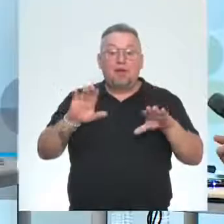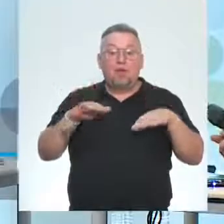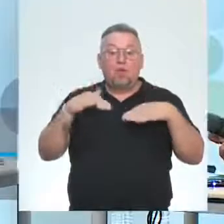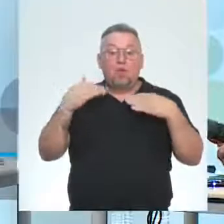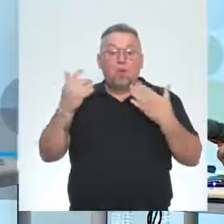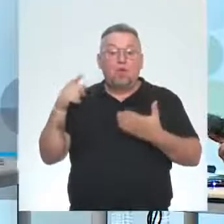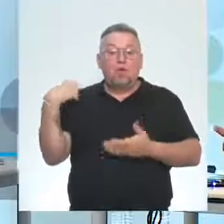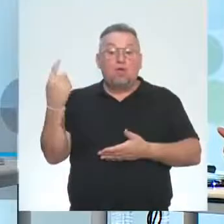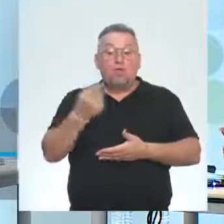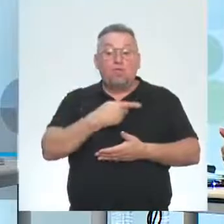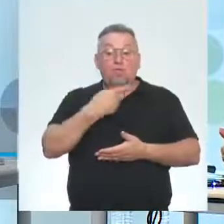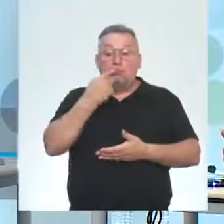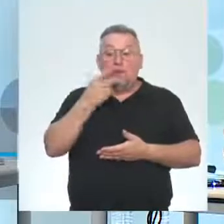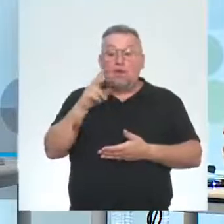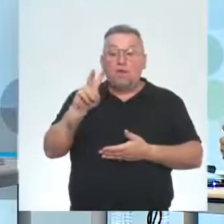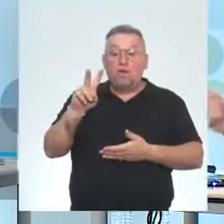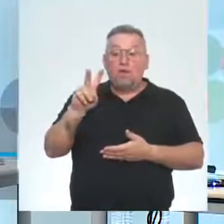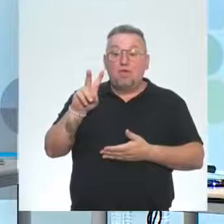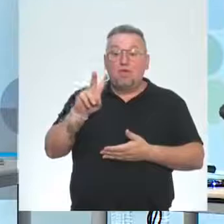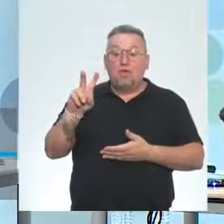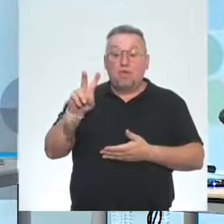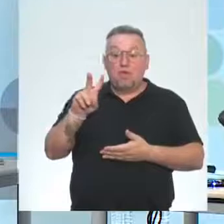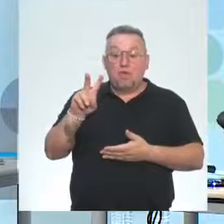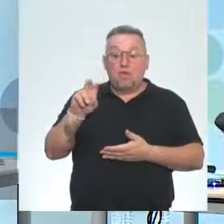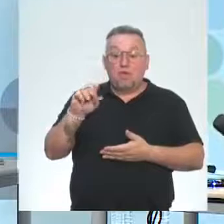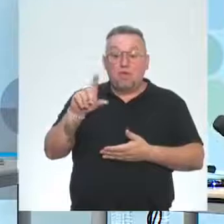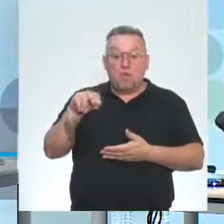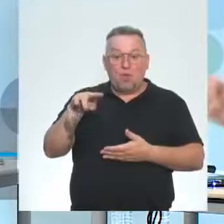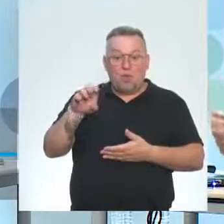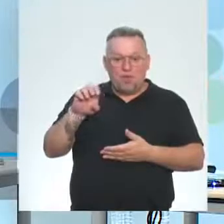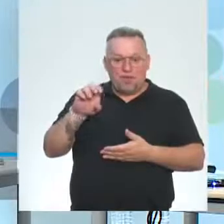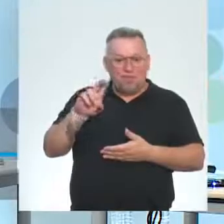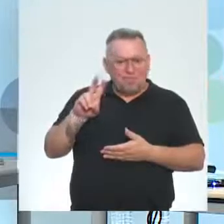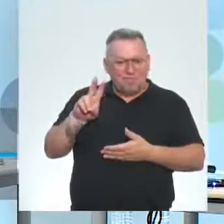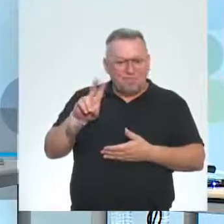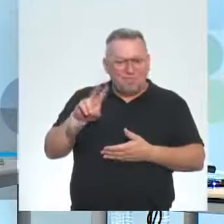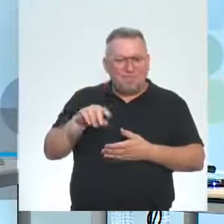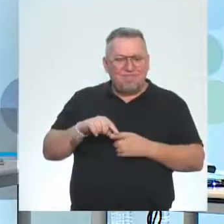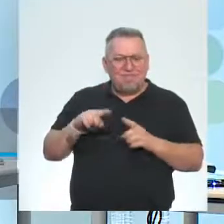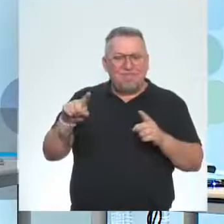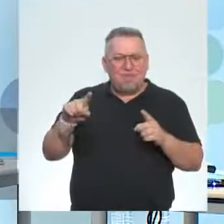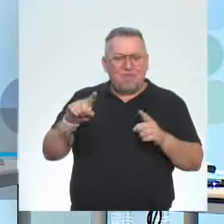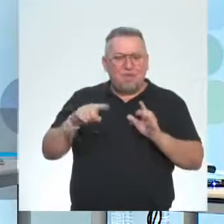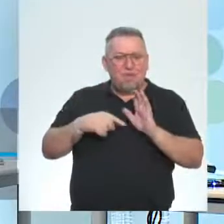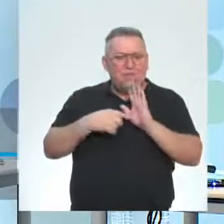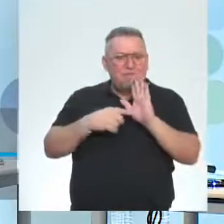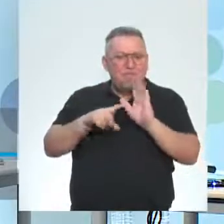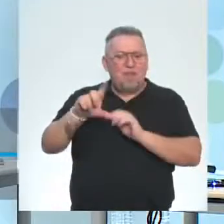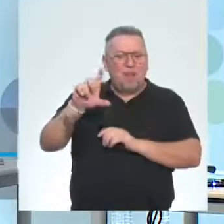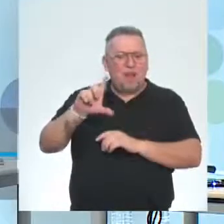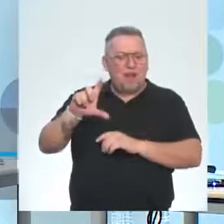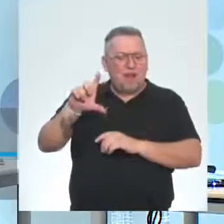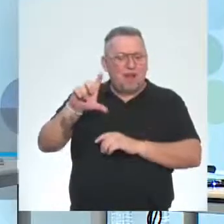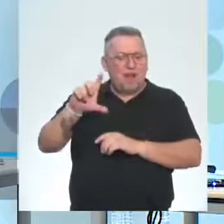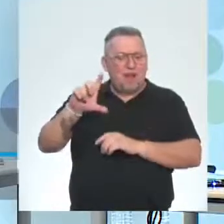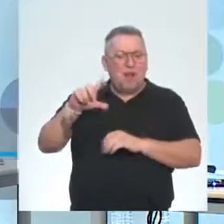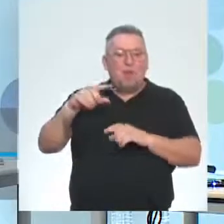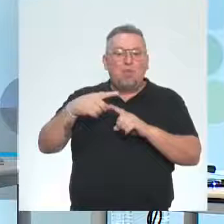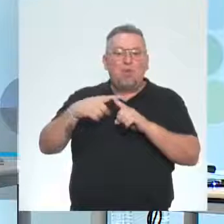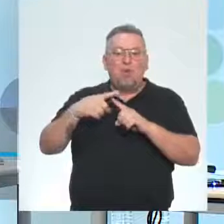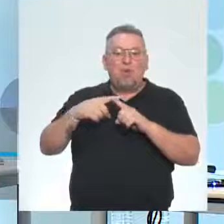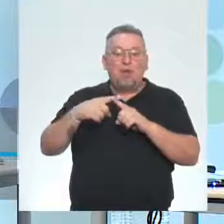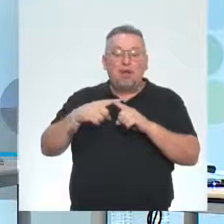falamos de volume, nós não apresentamos normalmente isso em litros. Porque o volume é a